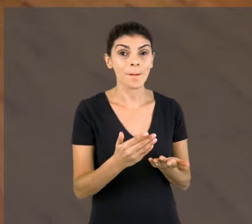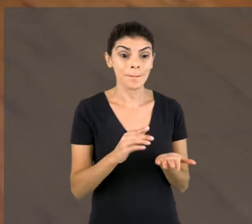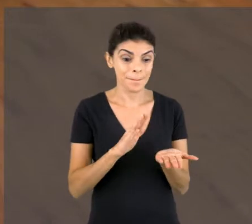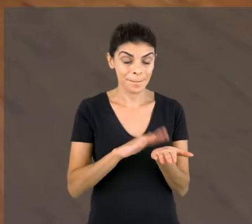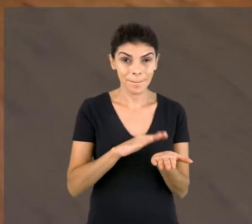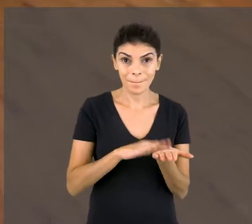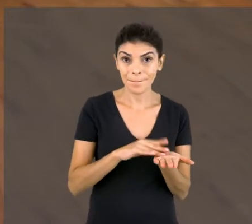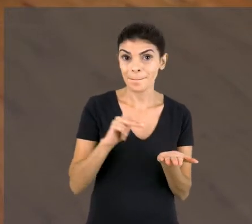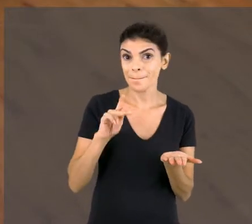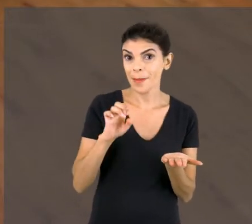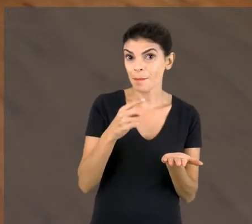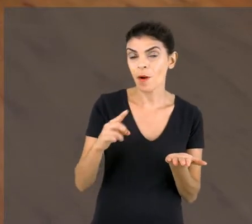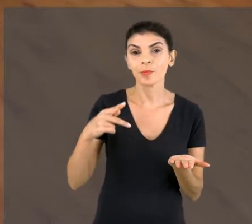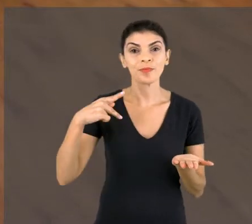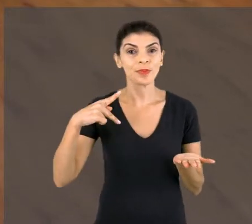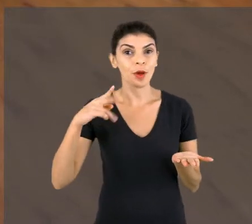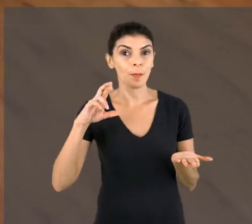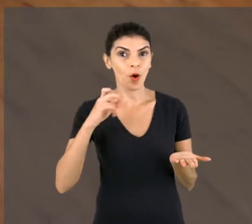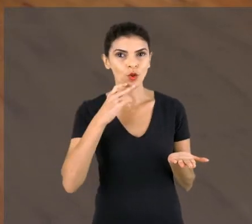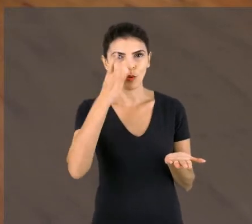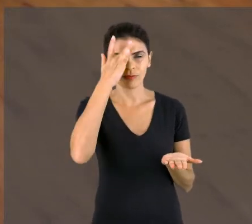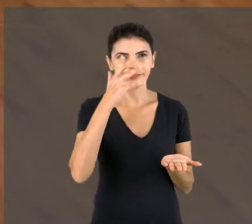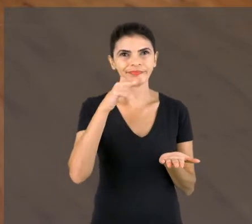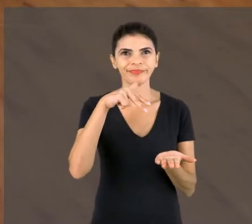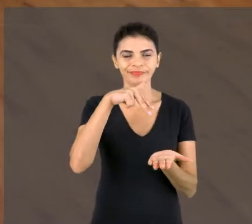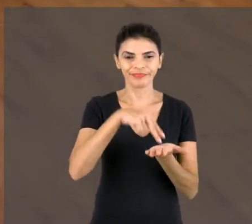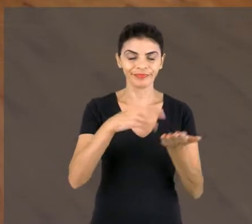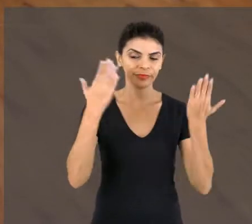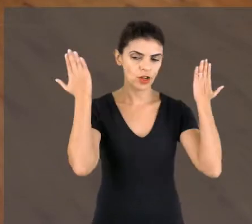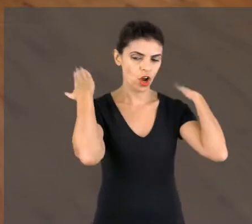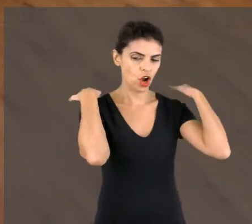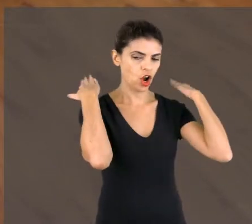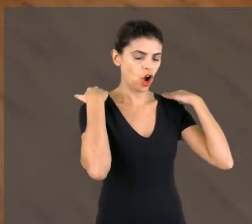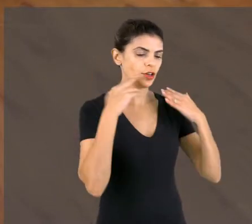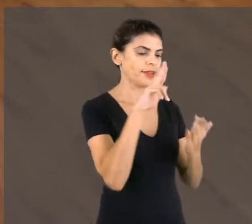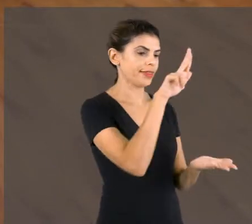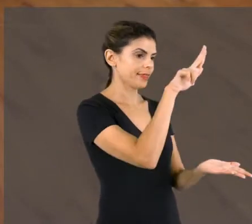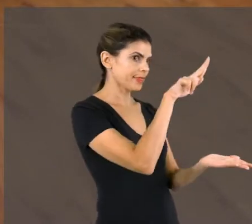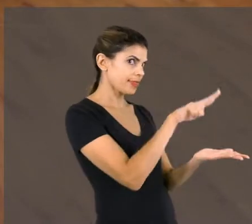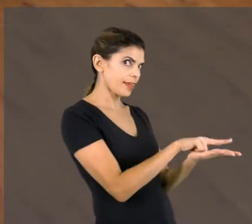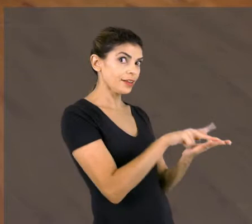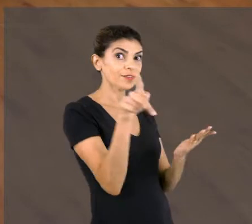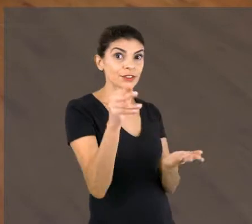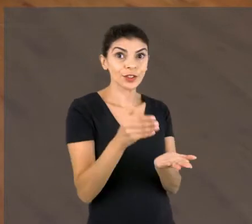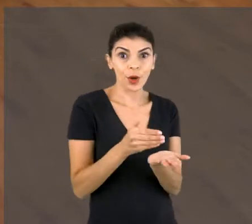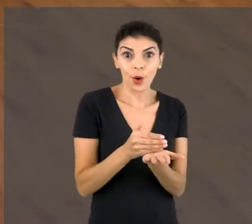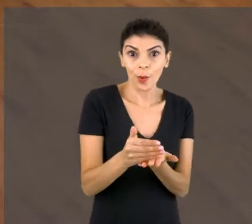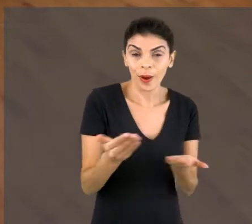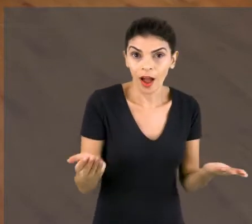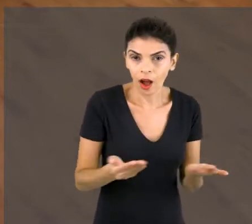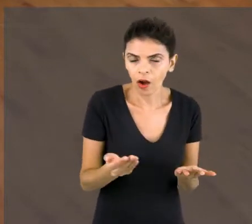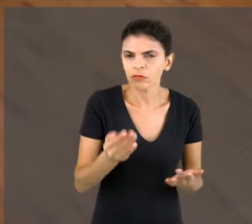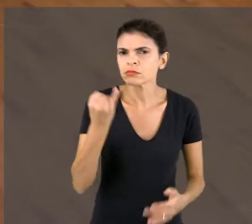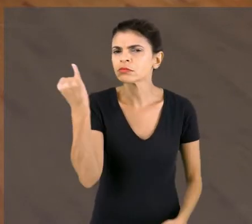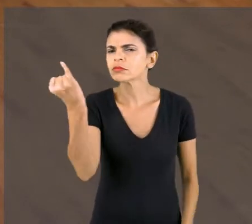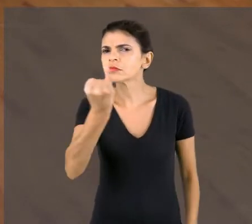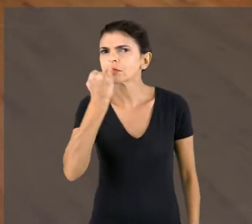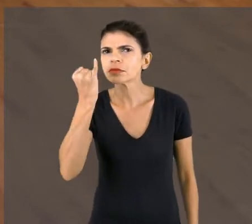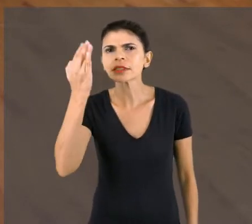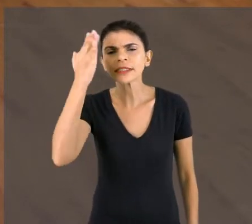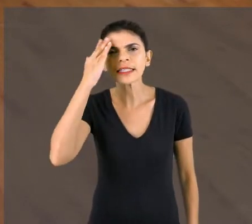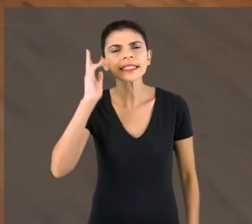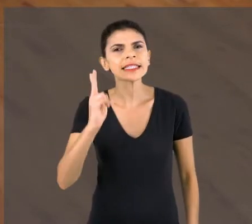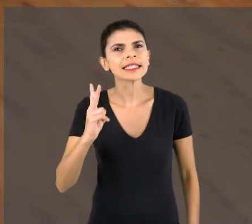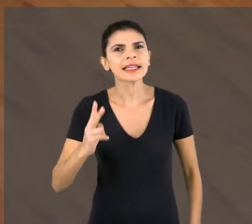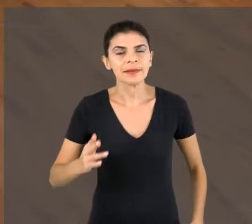falar sobre o pé-mão, o portor vai deitar com as costas no chão e, se você está iniciando, é interessante que